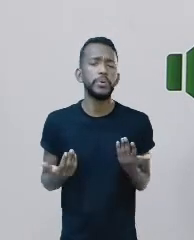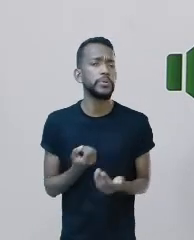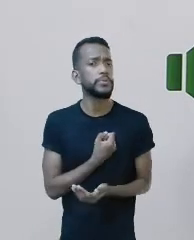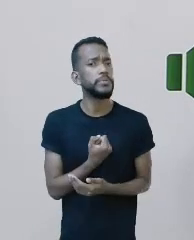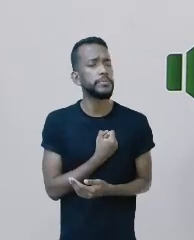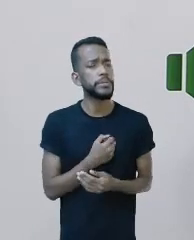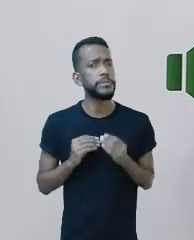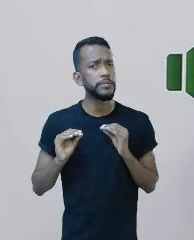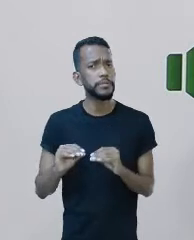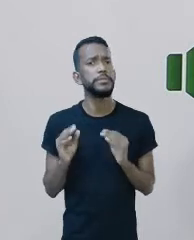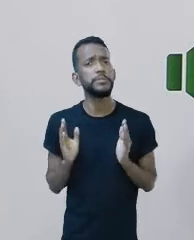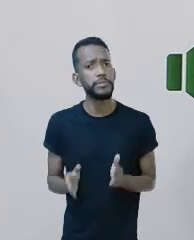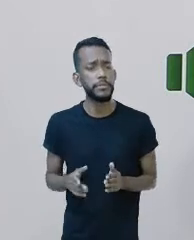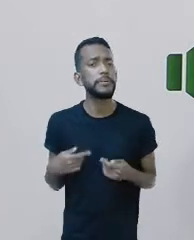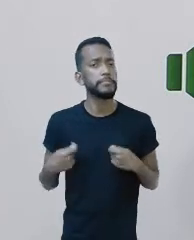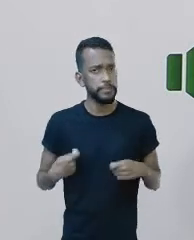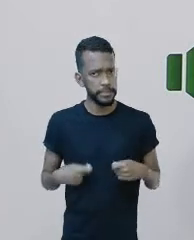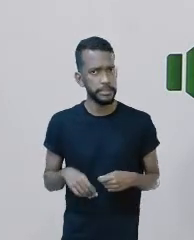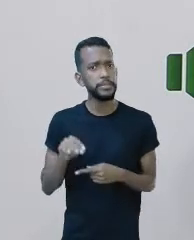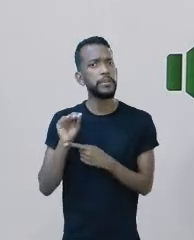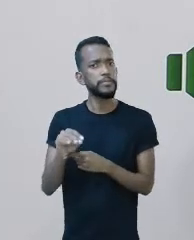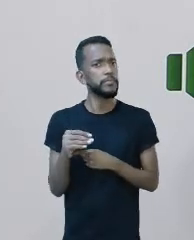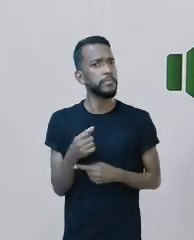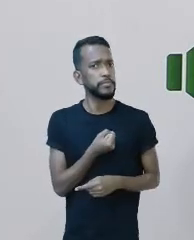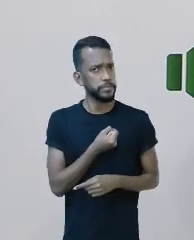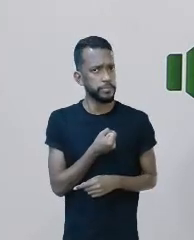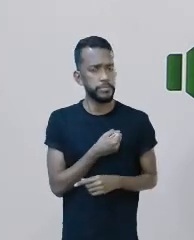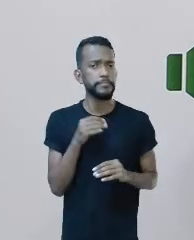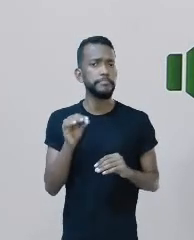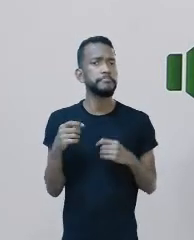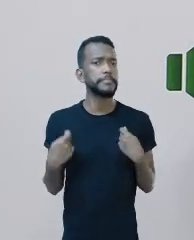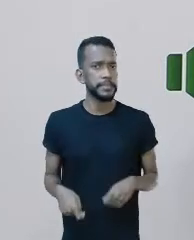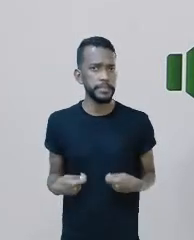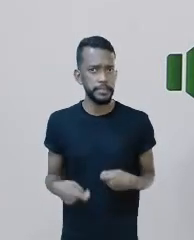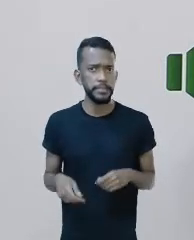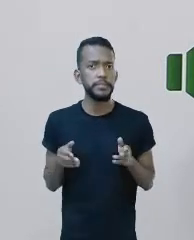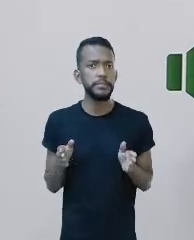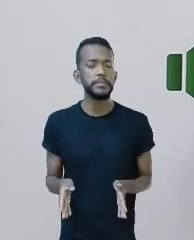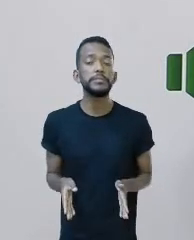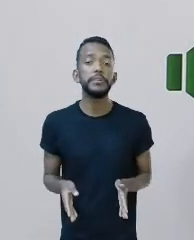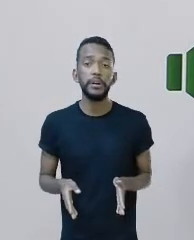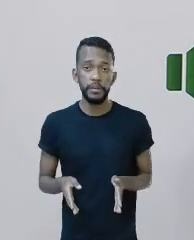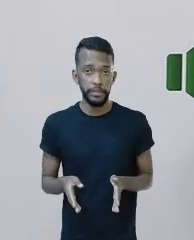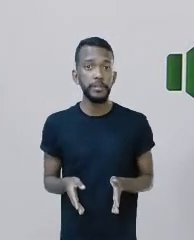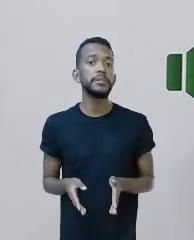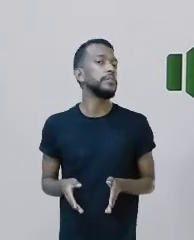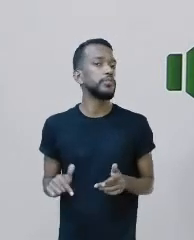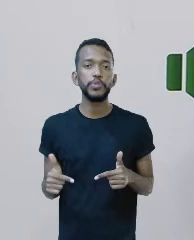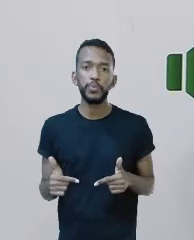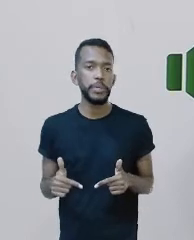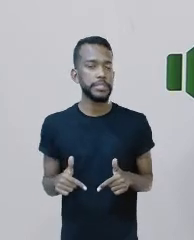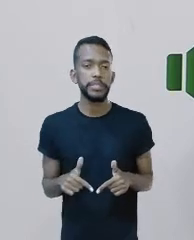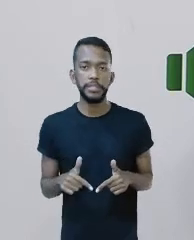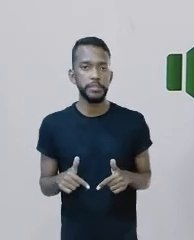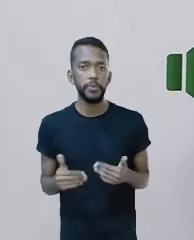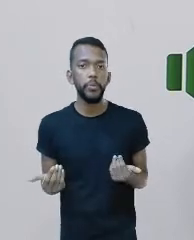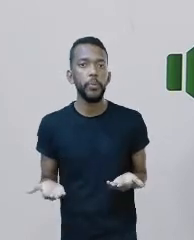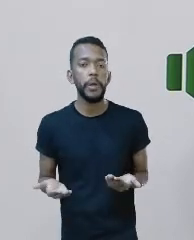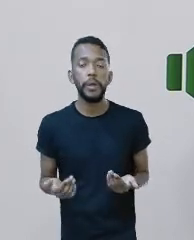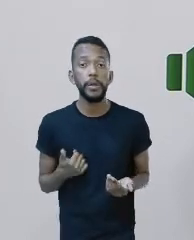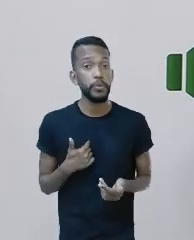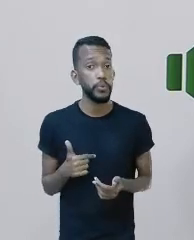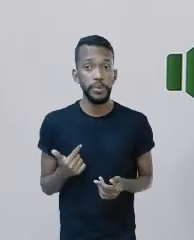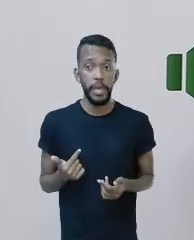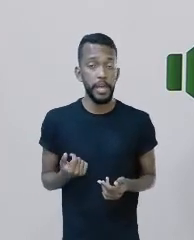o número que vai indicar? Tem que ocupar, algum número tem que ocupar ali, o que não existe, né? O que não